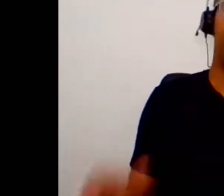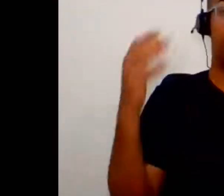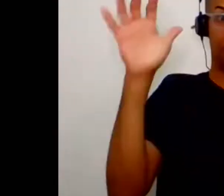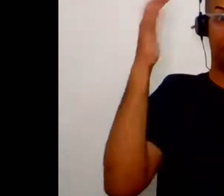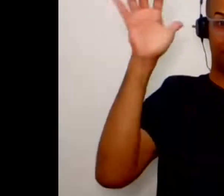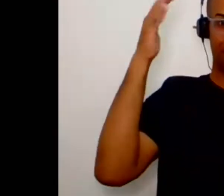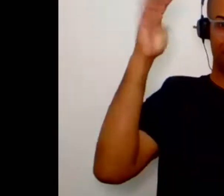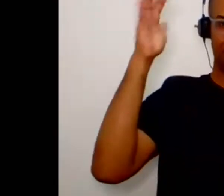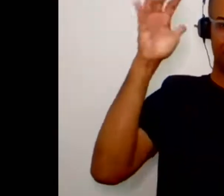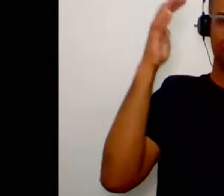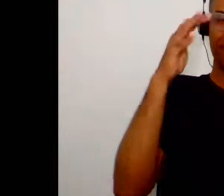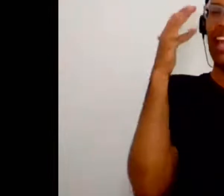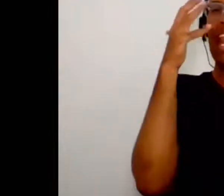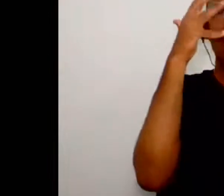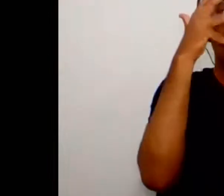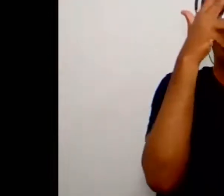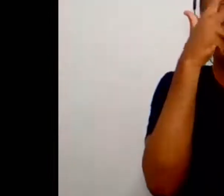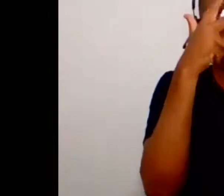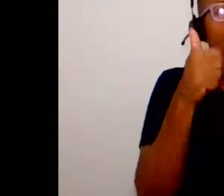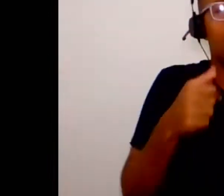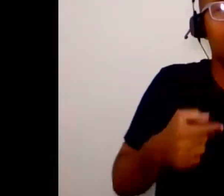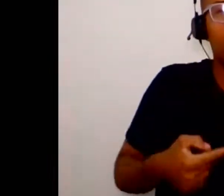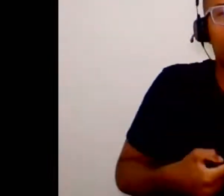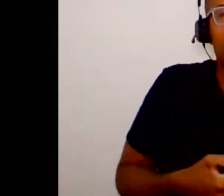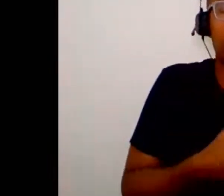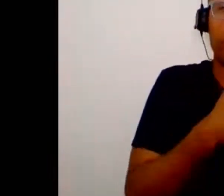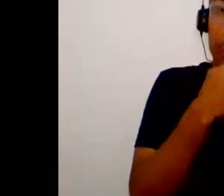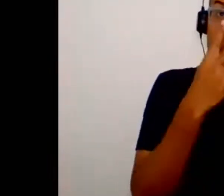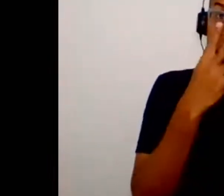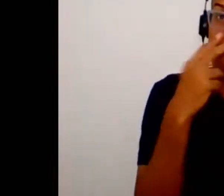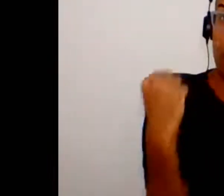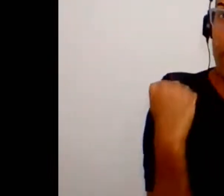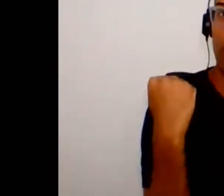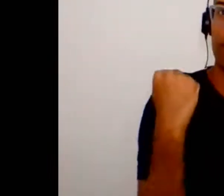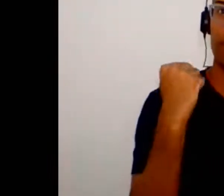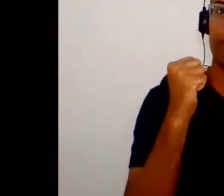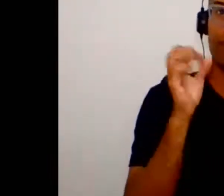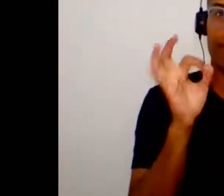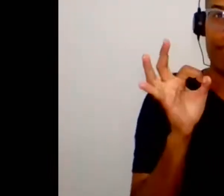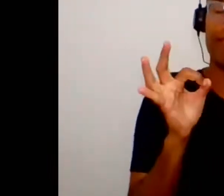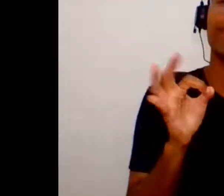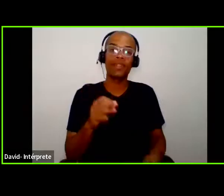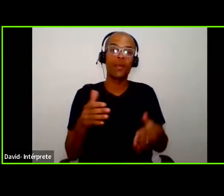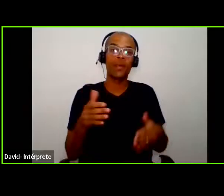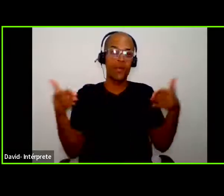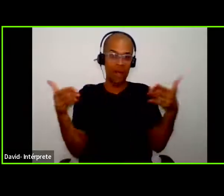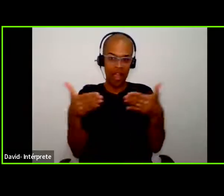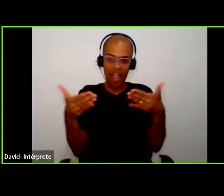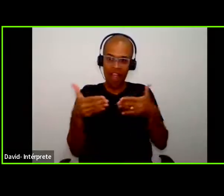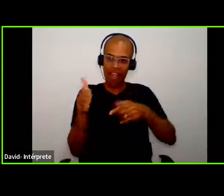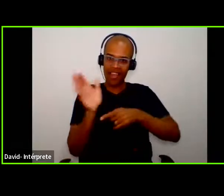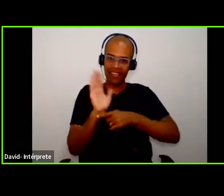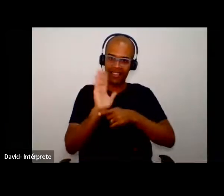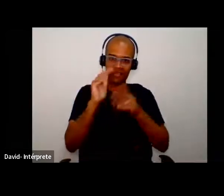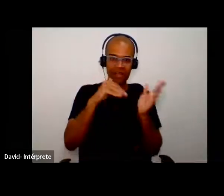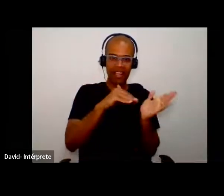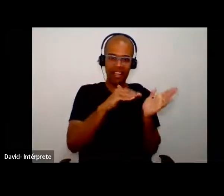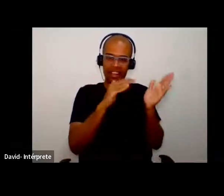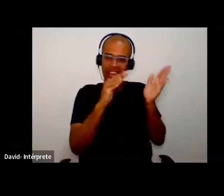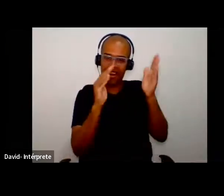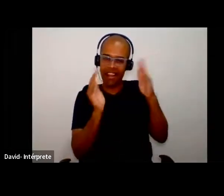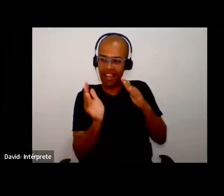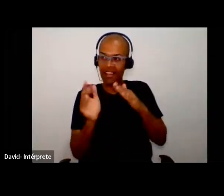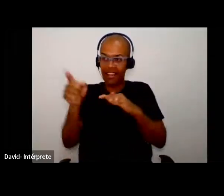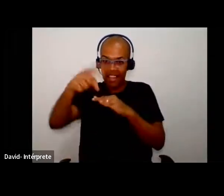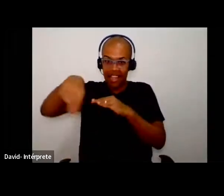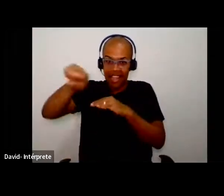Muito lindo, muito tocante, potente, não é mesmo? Este vídeo, o pessoal criou o